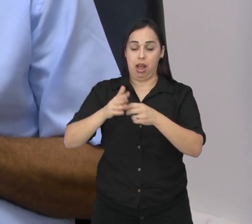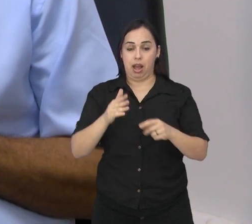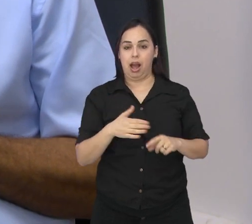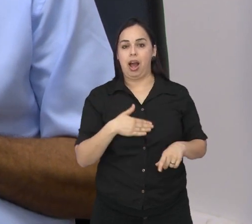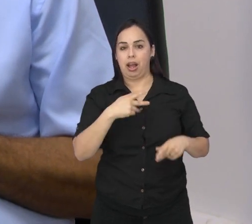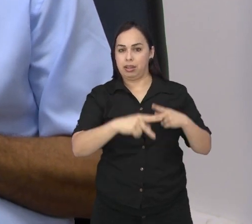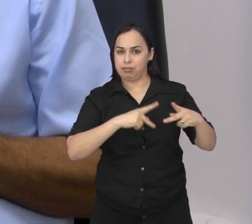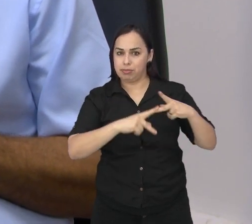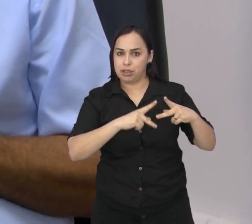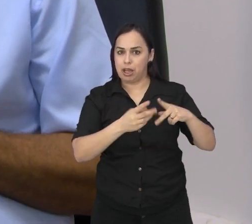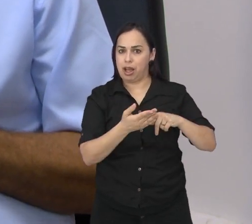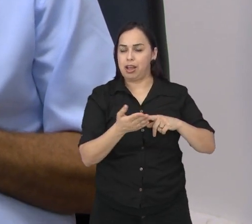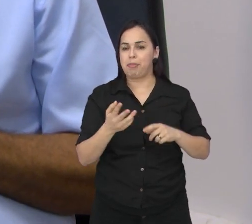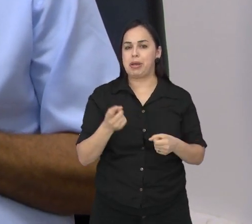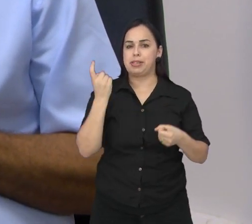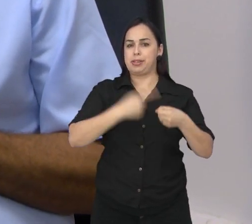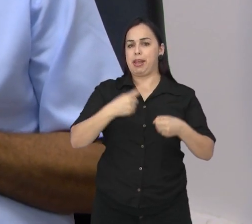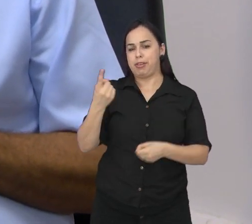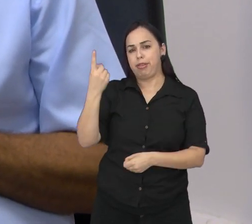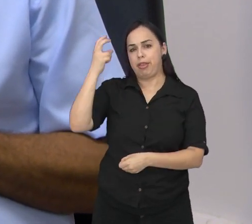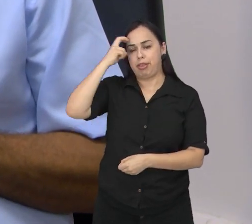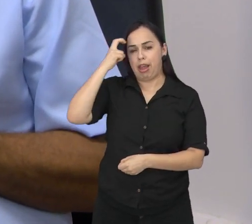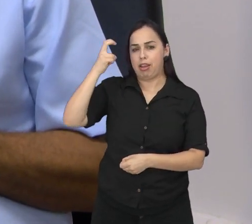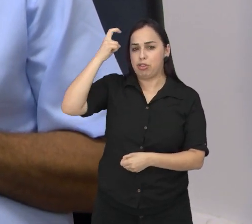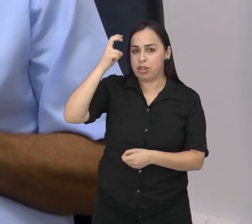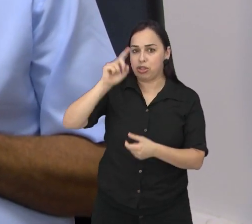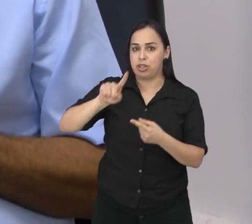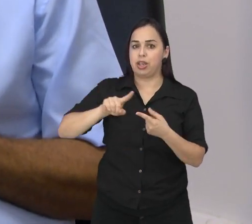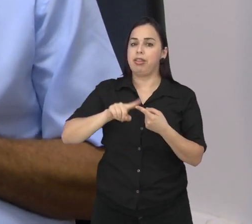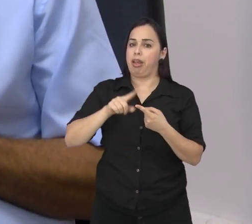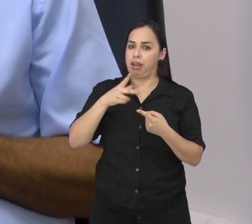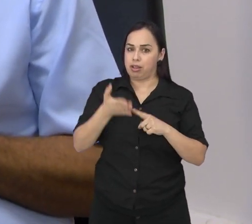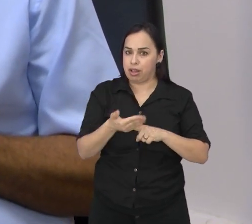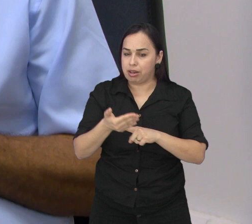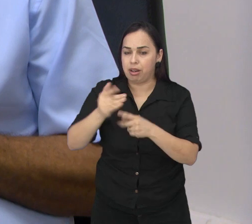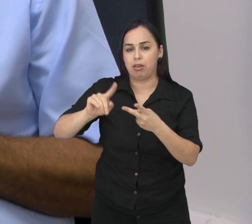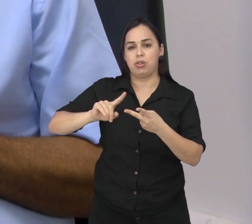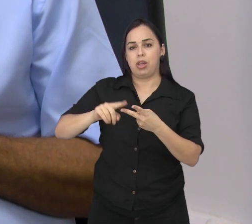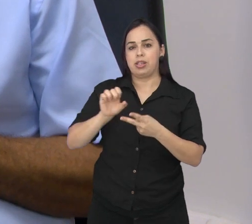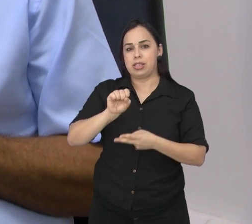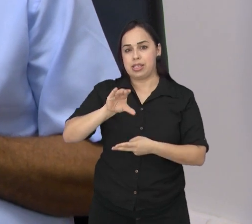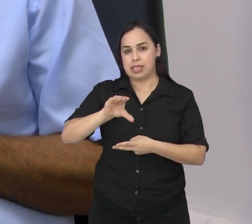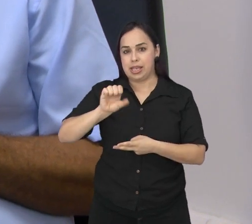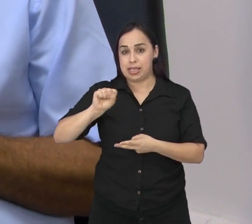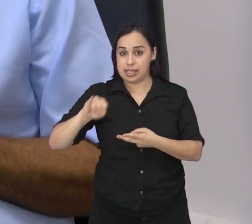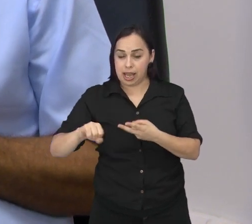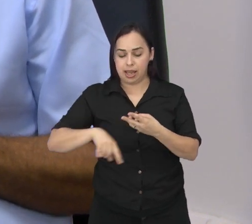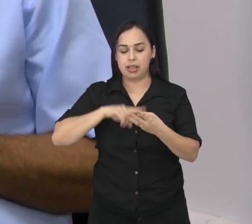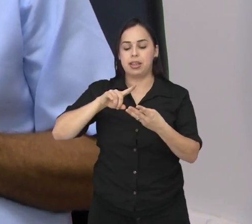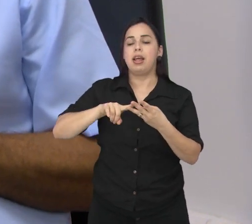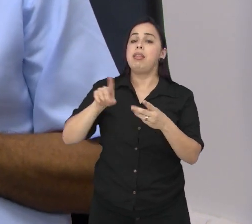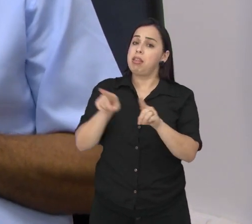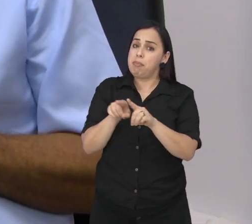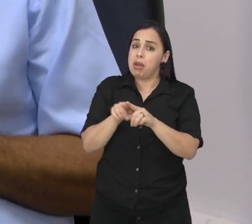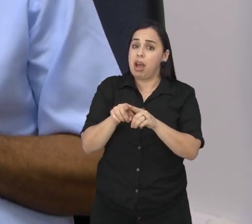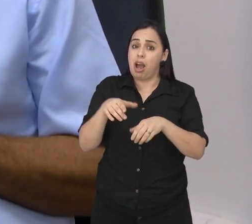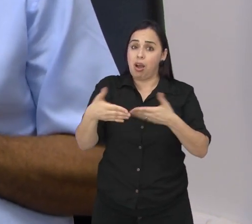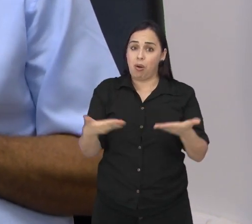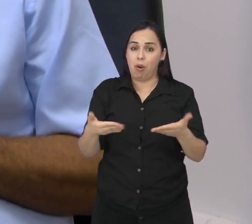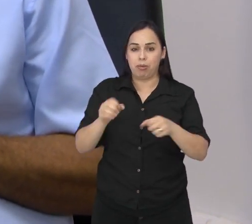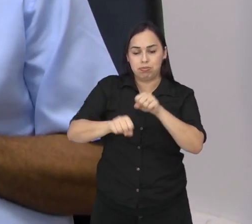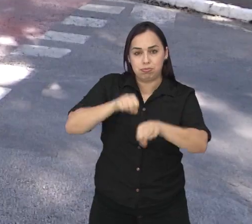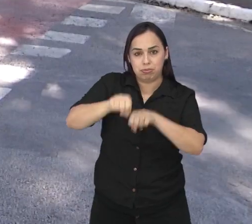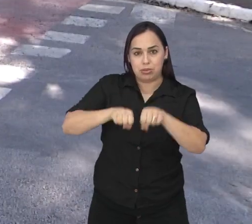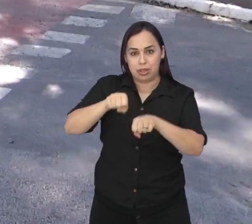em computador, em coisas CSI, e nós temos pensado nesse lado também do meio ambiente e sustentabilidade para o